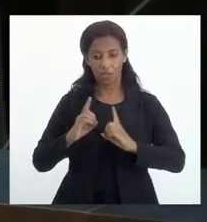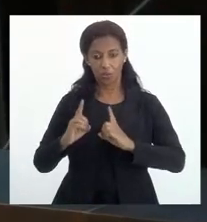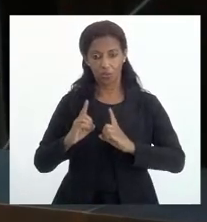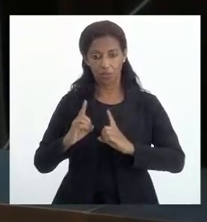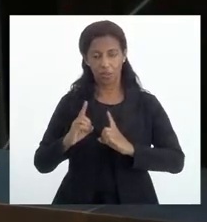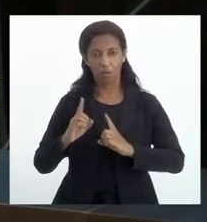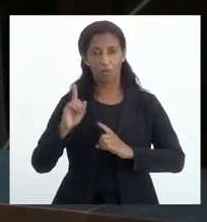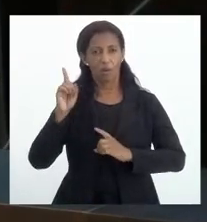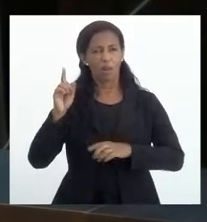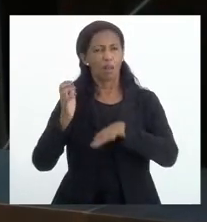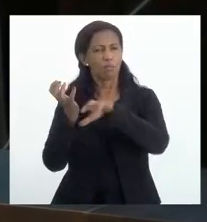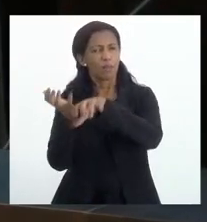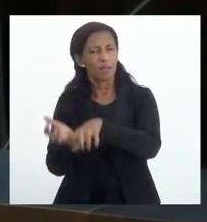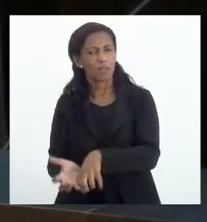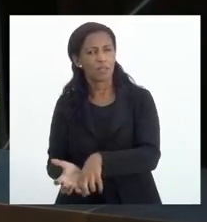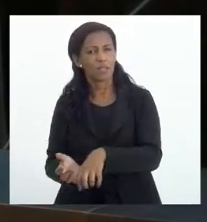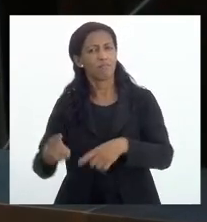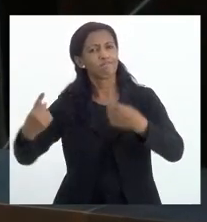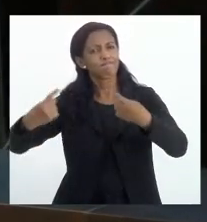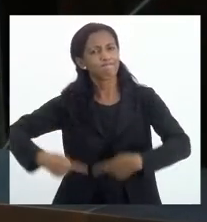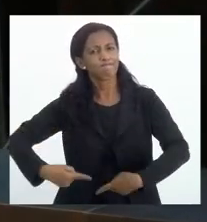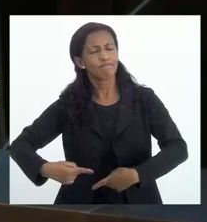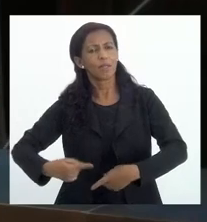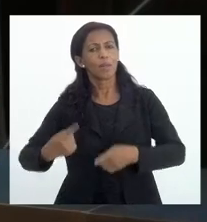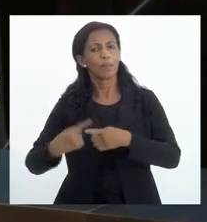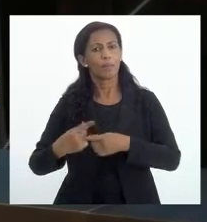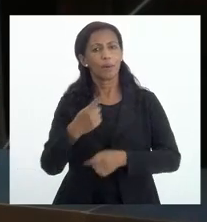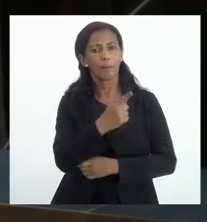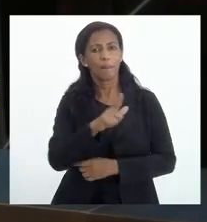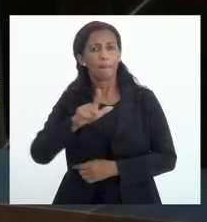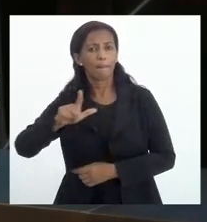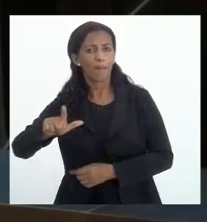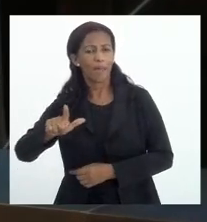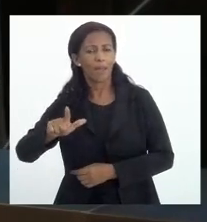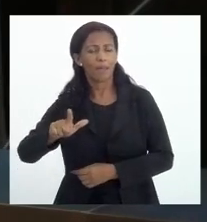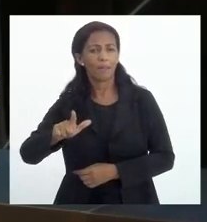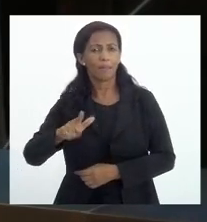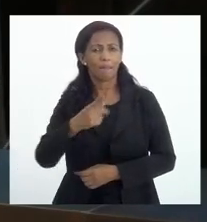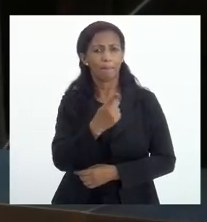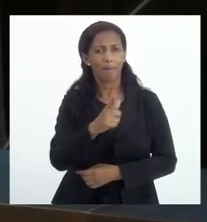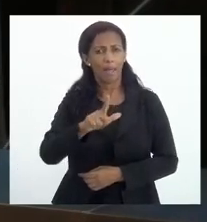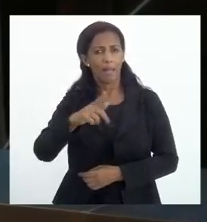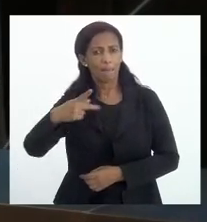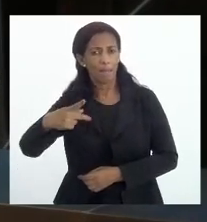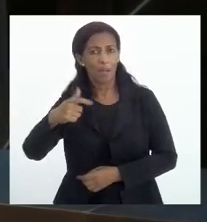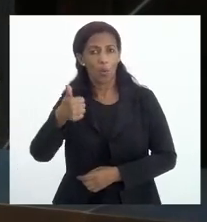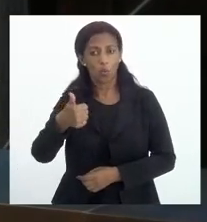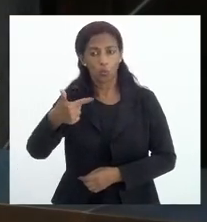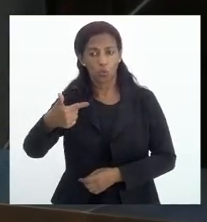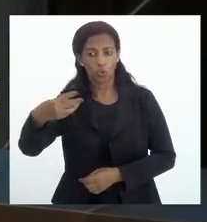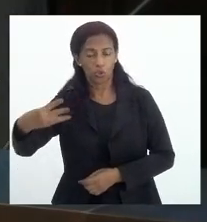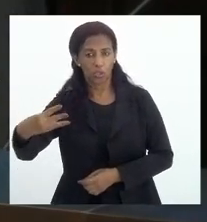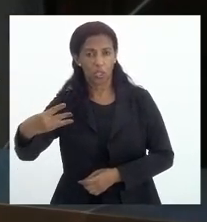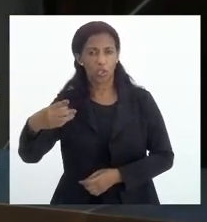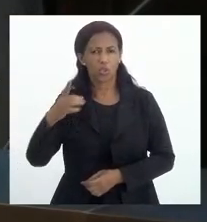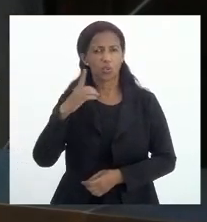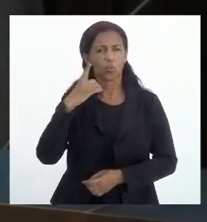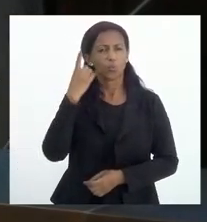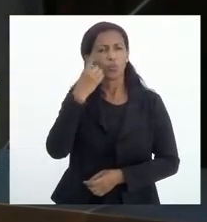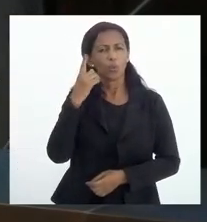Congresso Nacional seja travada. Tem um projeto de lei, um PLP, o PLP 123, do deputado de